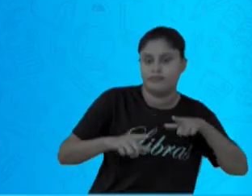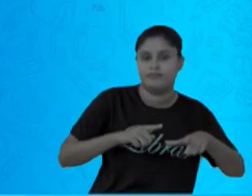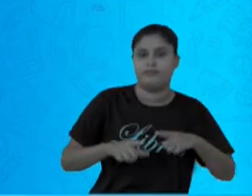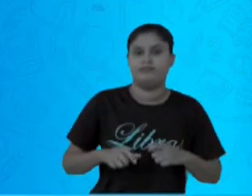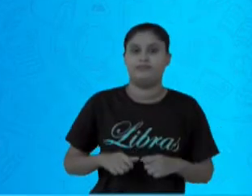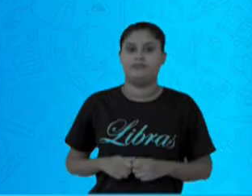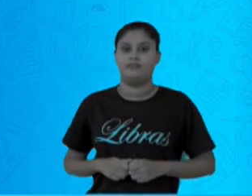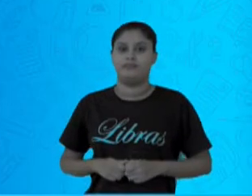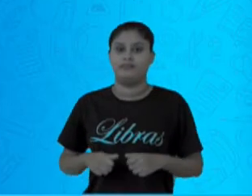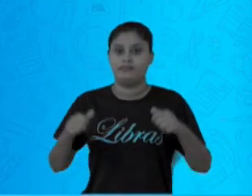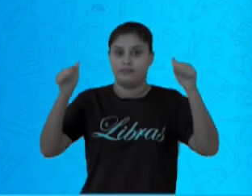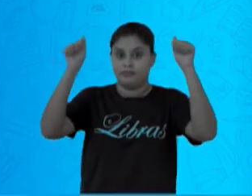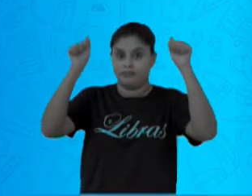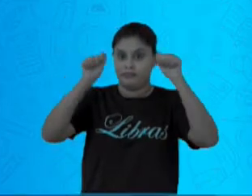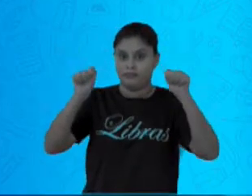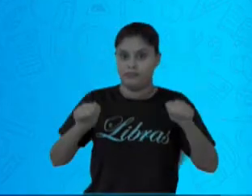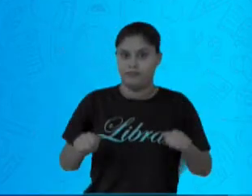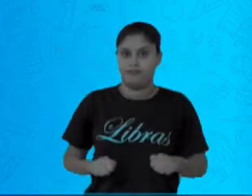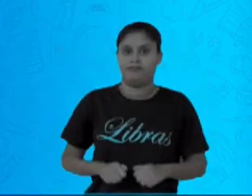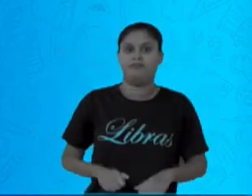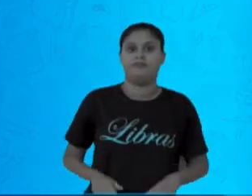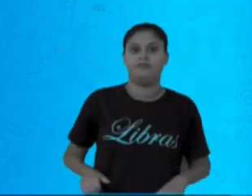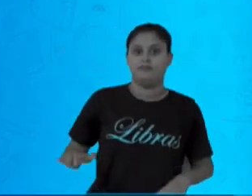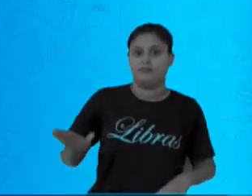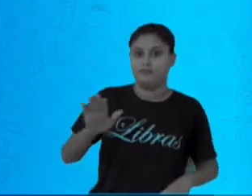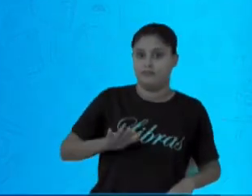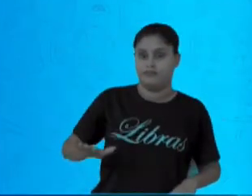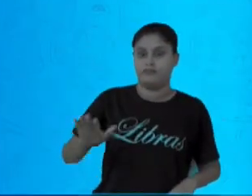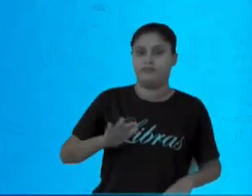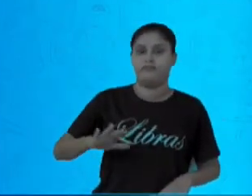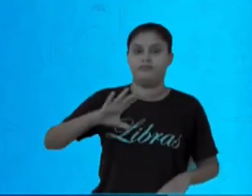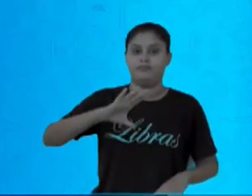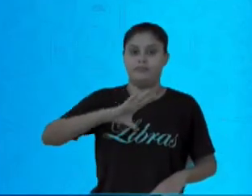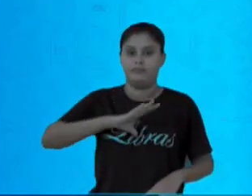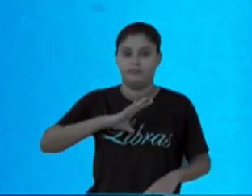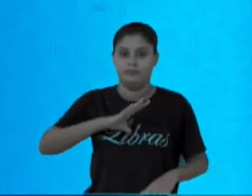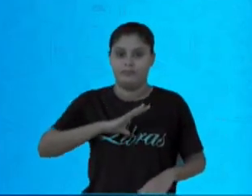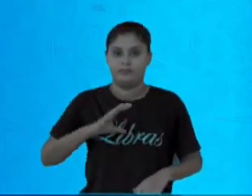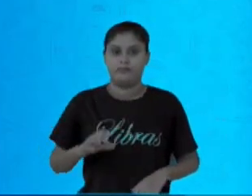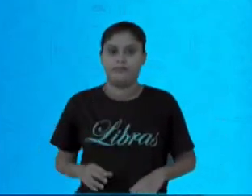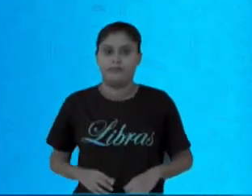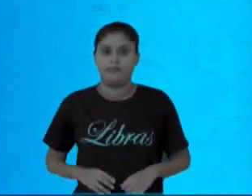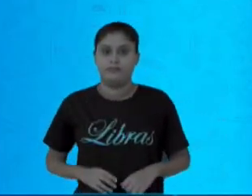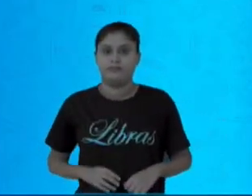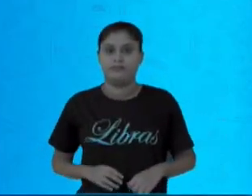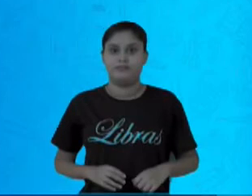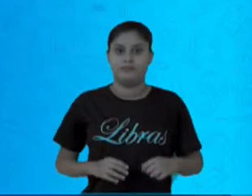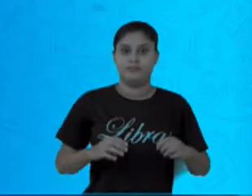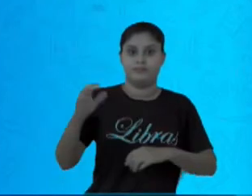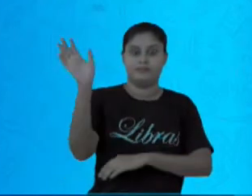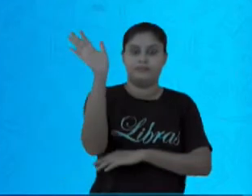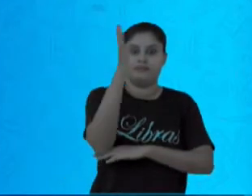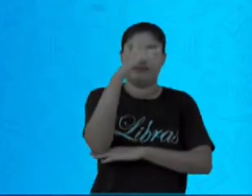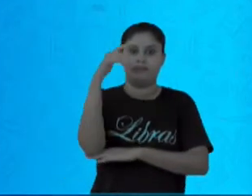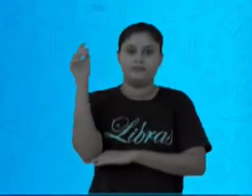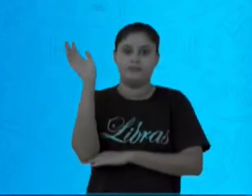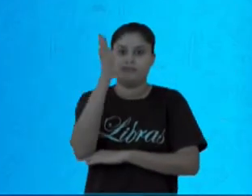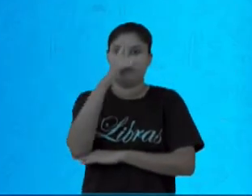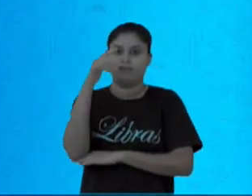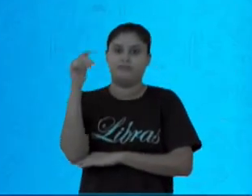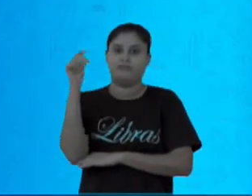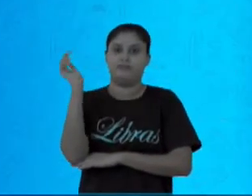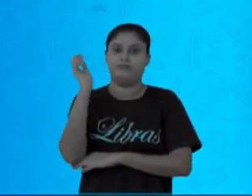também na zona urbana, mas na zona rural ela acontece muito nas grandes fazendas, né? Onde